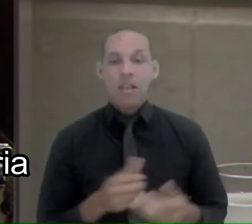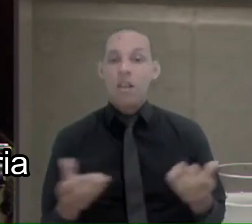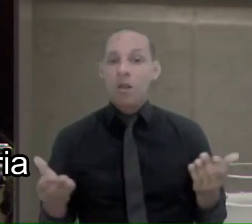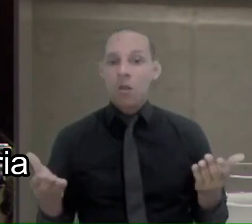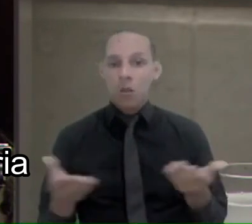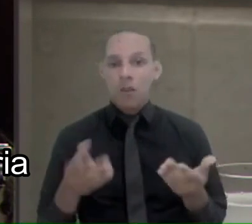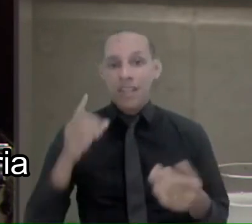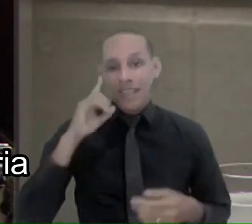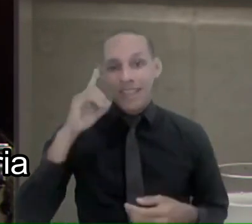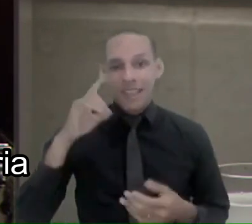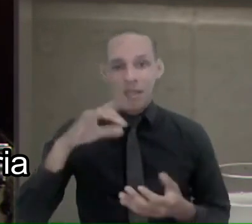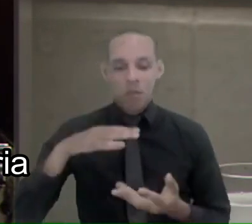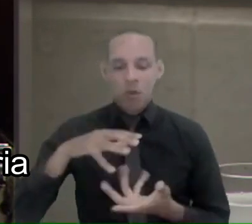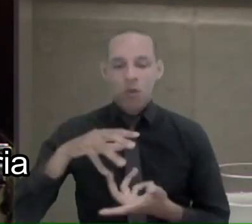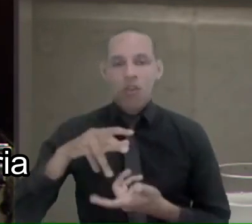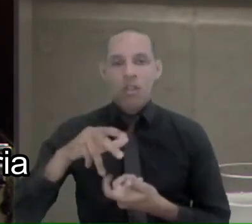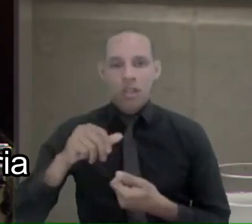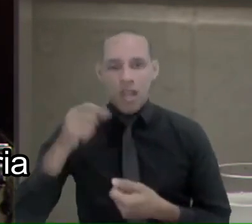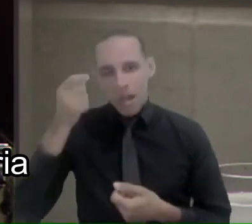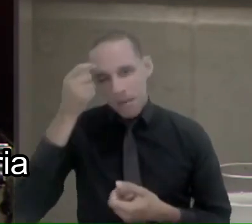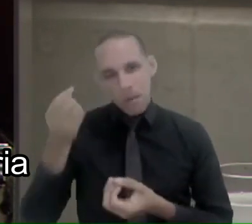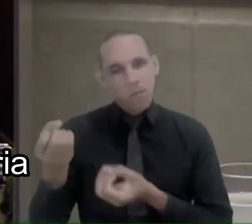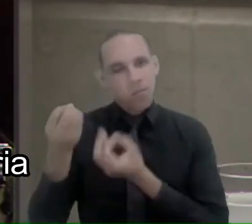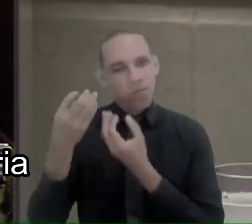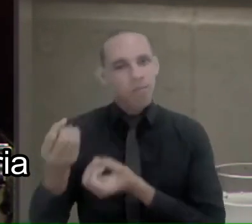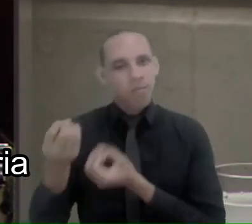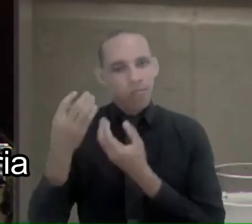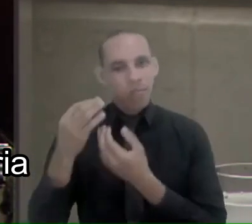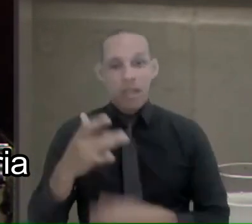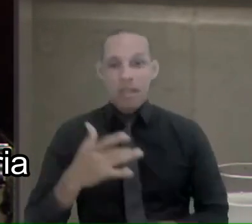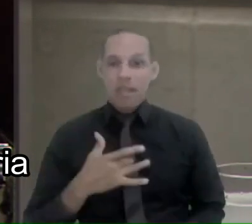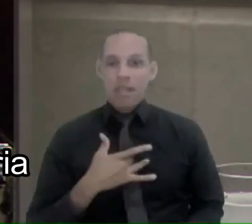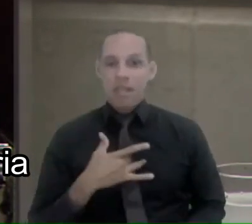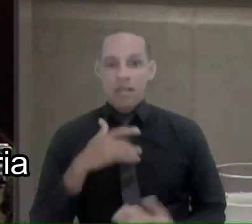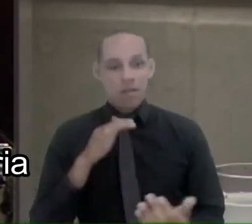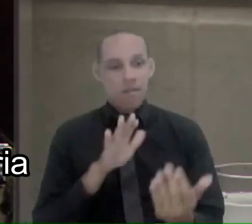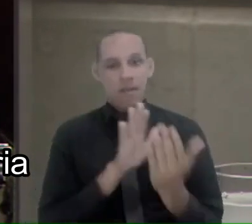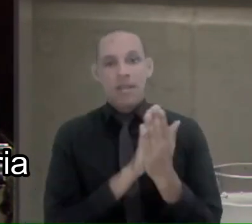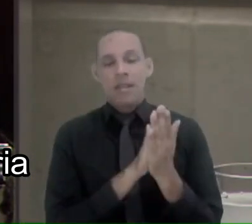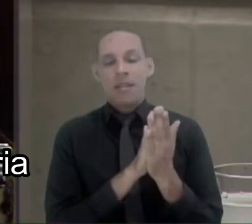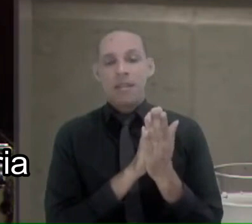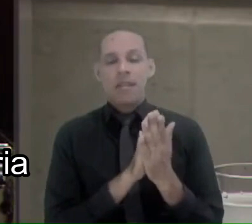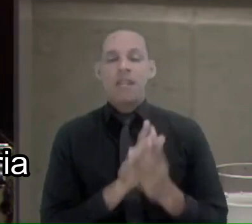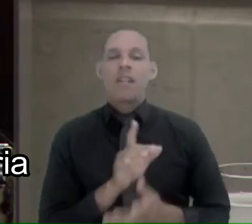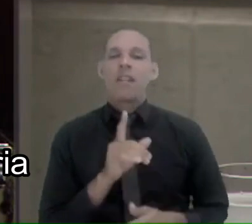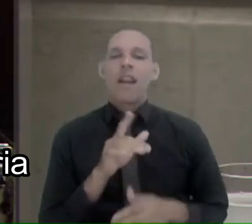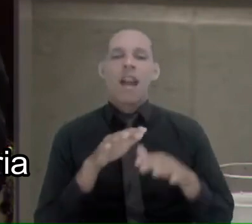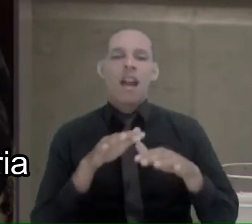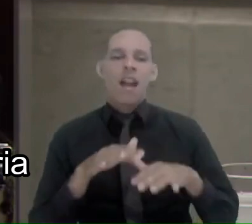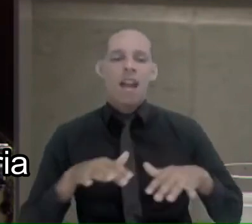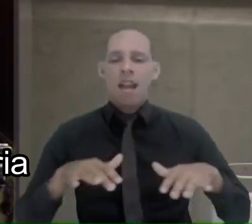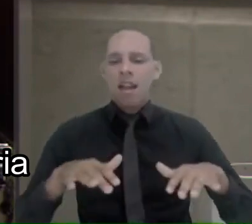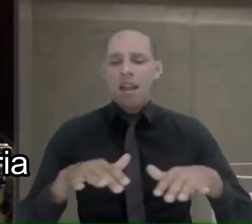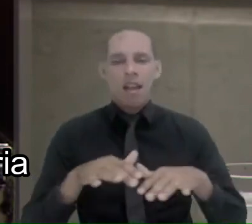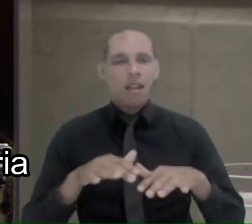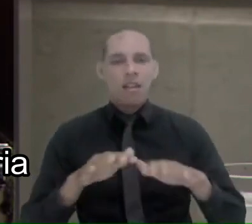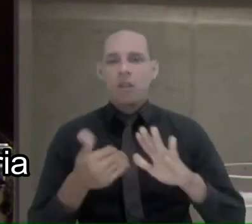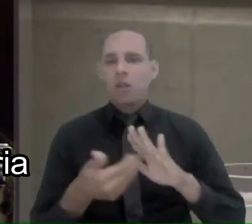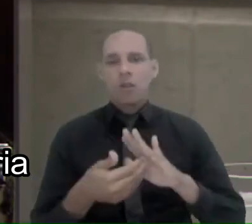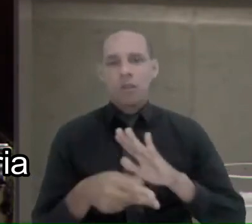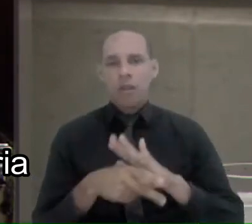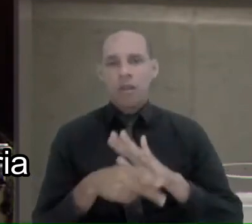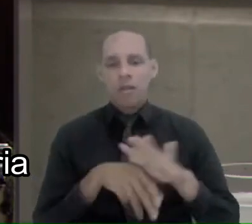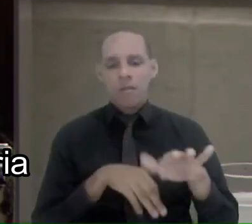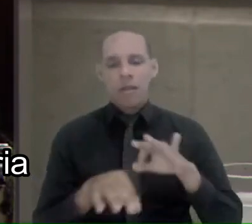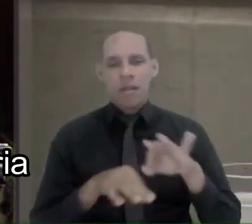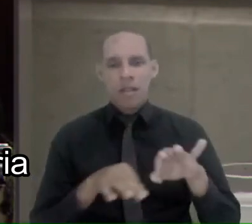Mundial de Conscientização da Tuberculose, de Enfrentamento da Tuberculose, todas as nossas áreas de planejamento, todos os nossos distritos sanitários